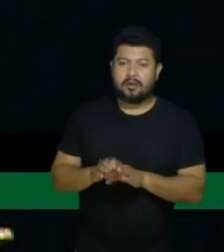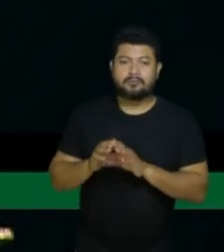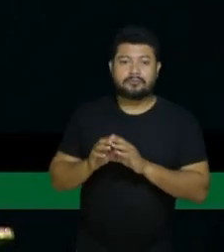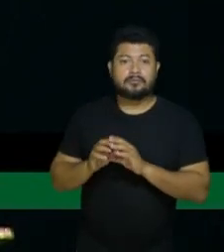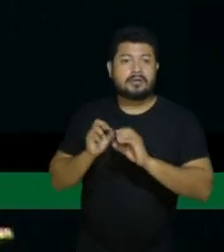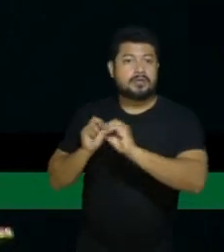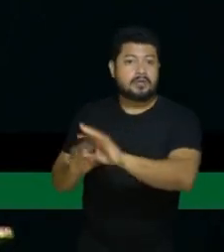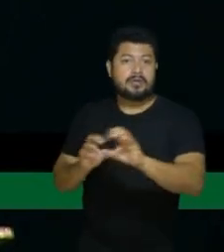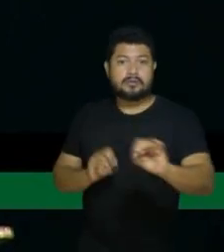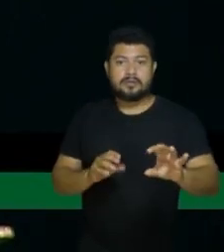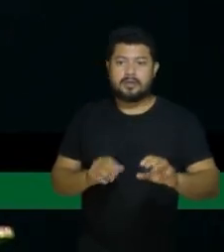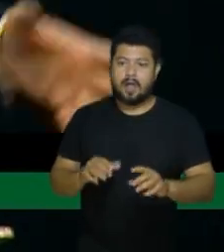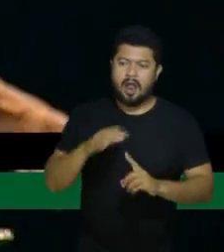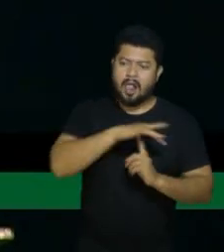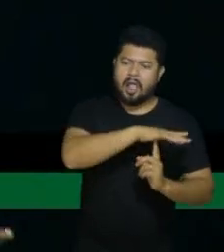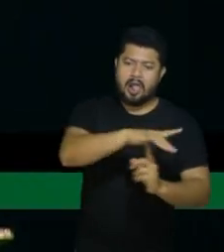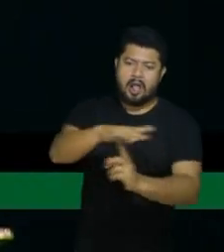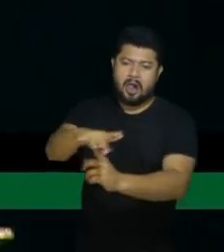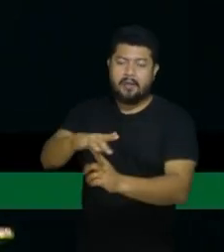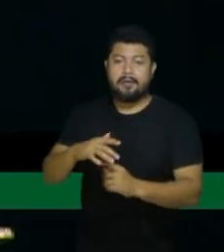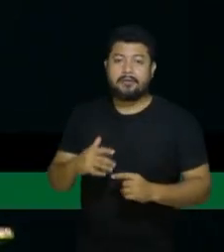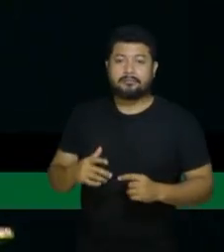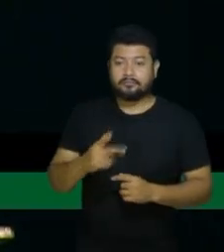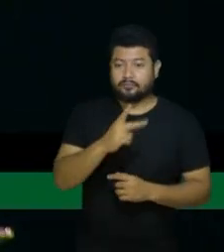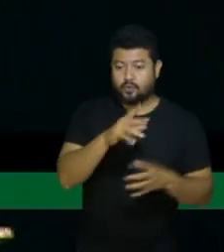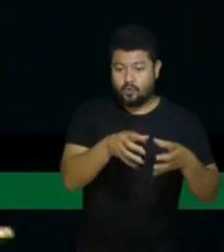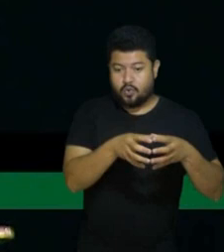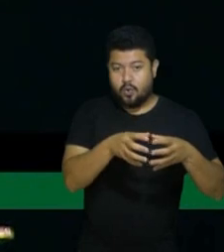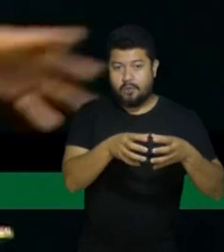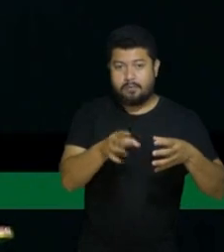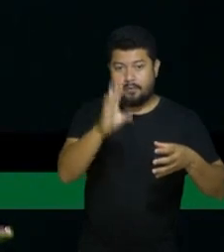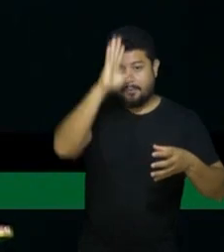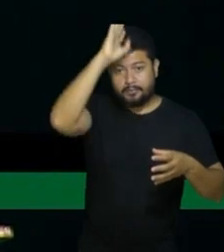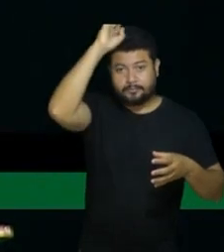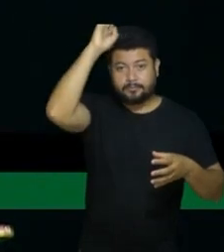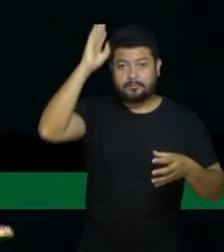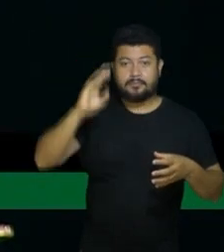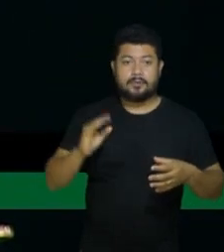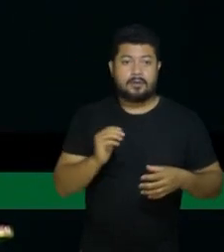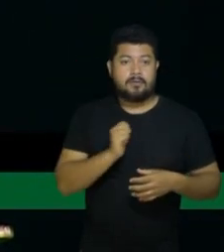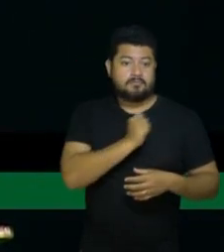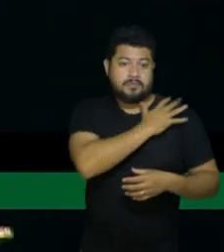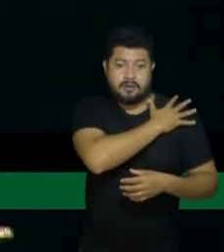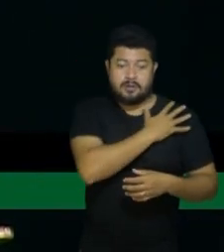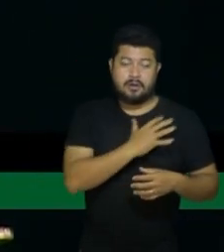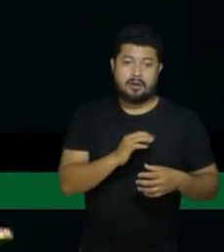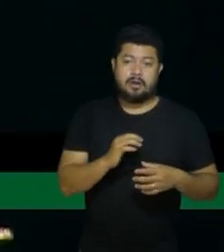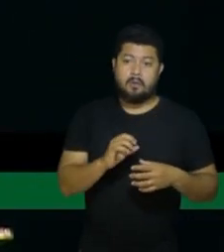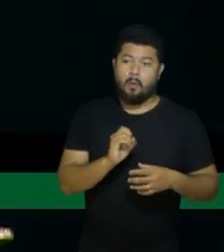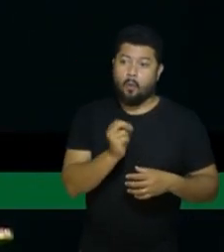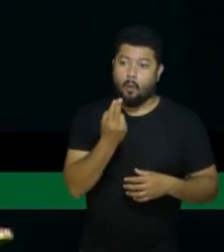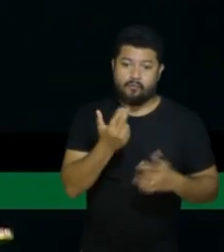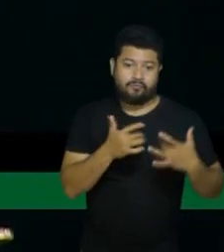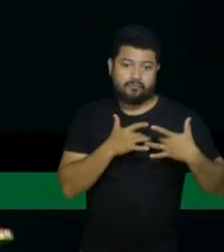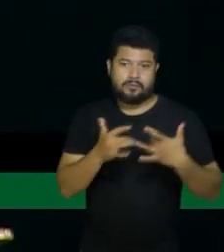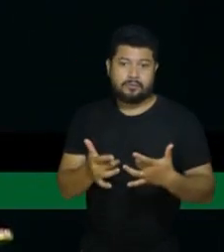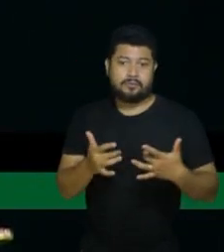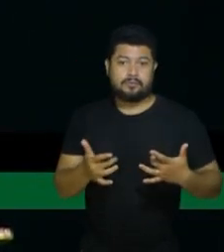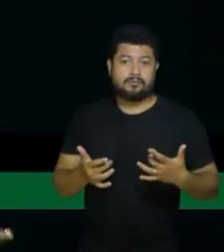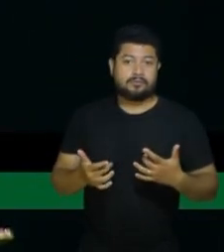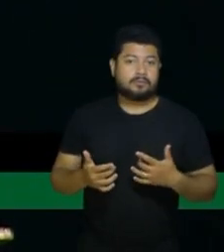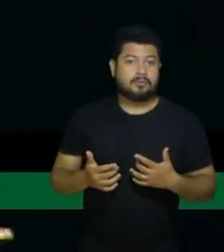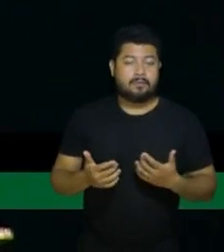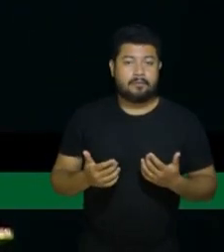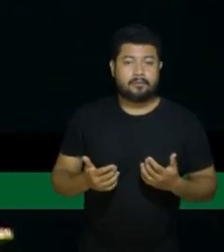aeronaves são pessoas o Corpo Bombeiro Militar bombeiro voluntário enfim Olha dá uma